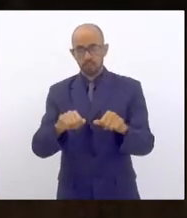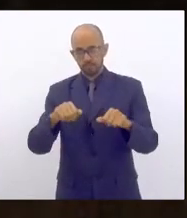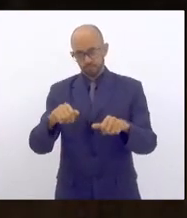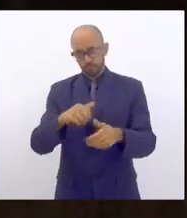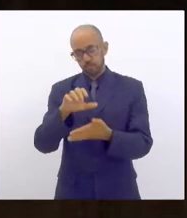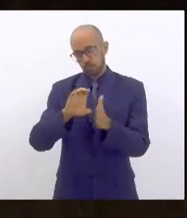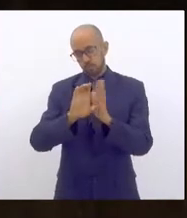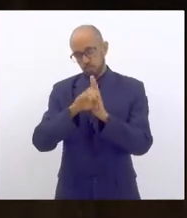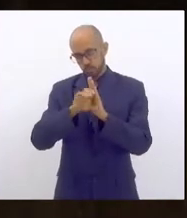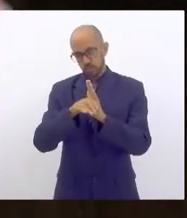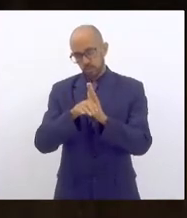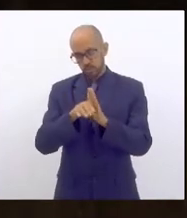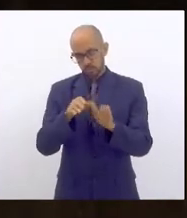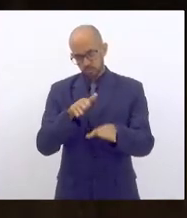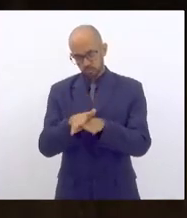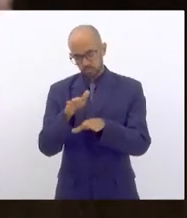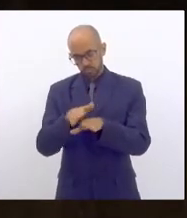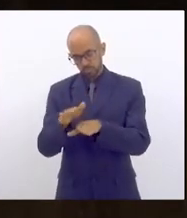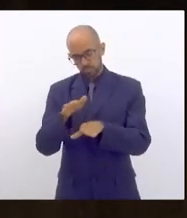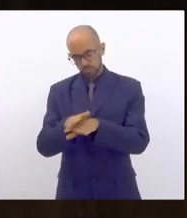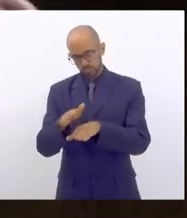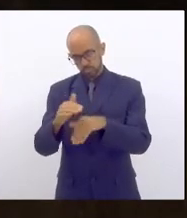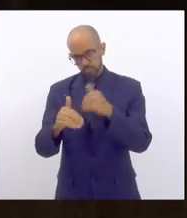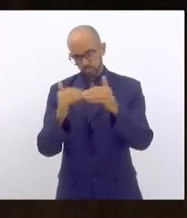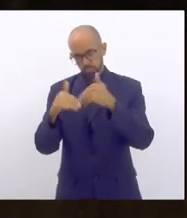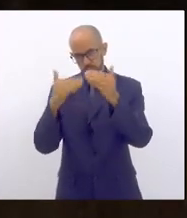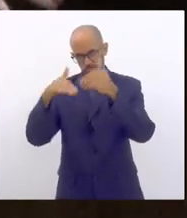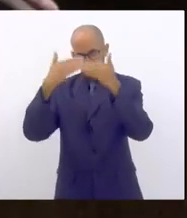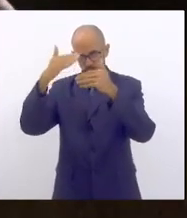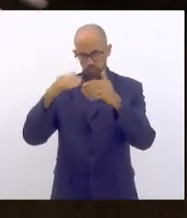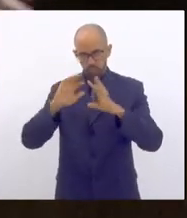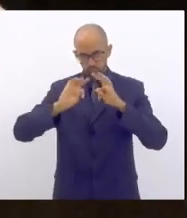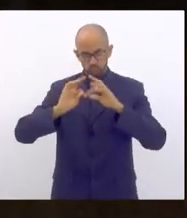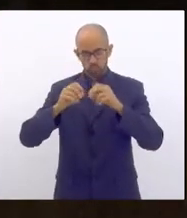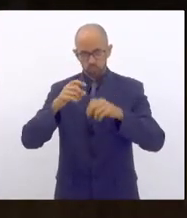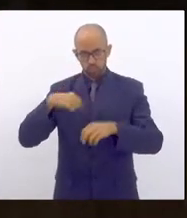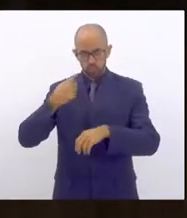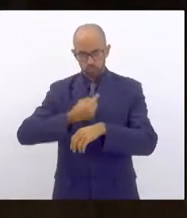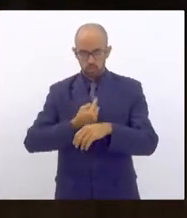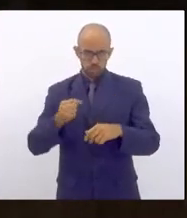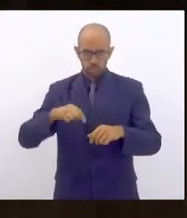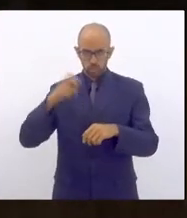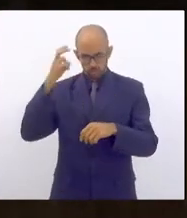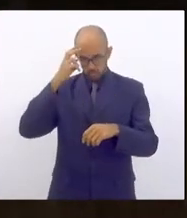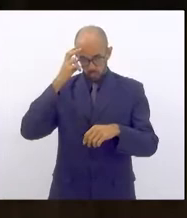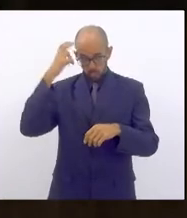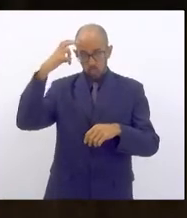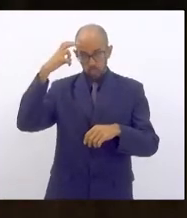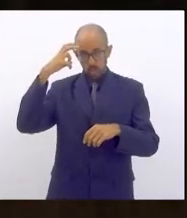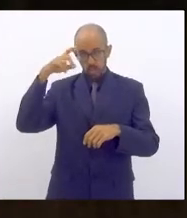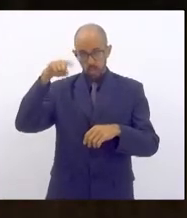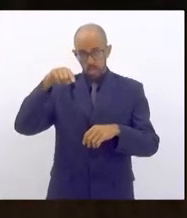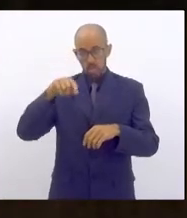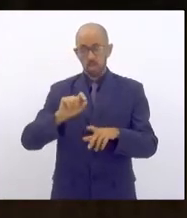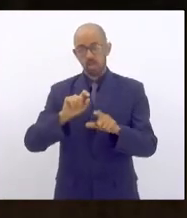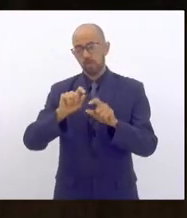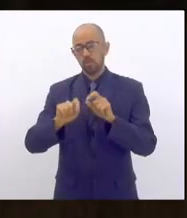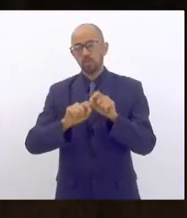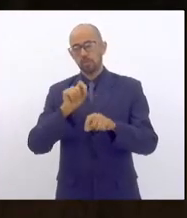princípios que norteiam exatamente o desenvolvimento de todos nós. Cultura tem